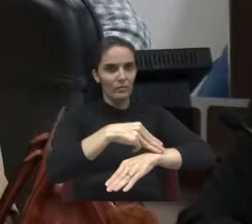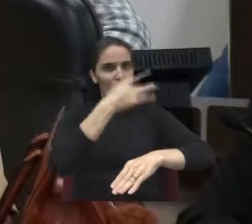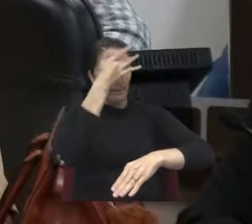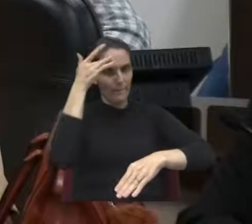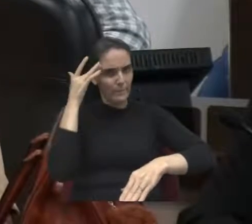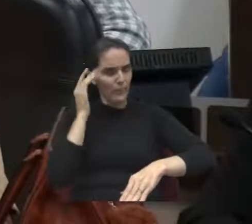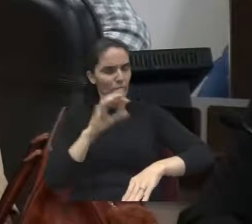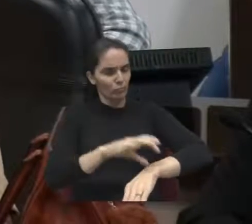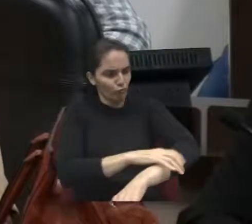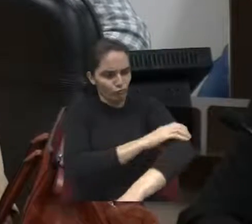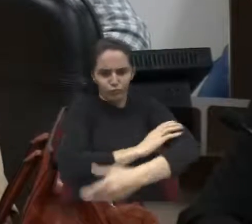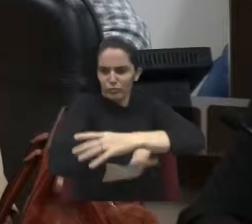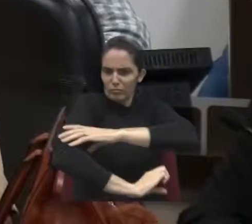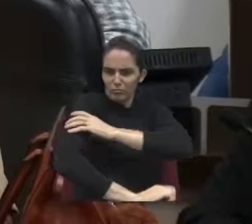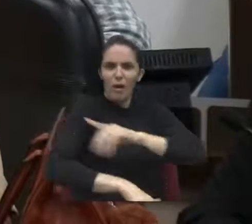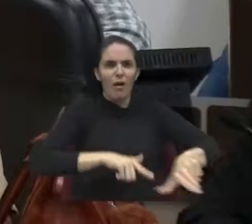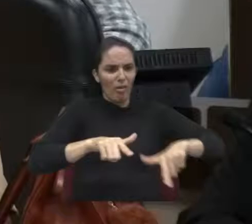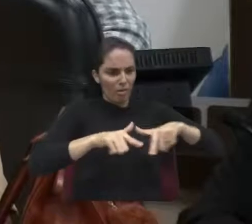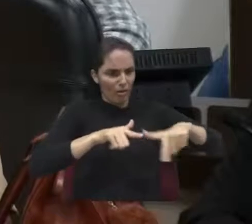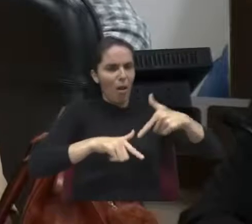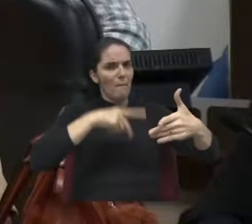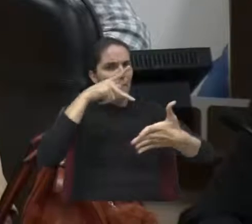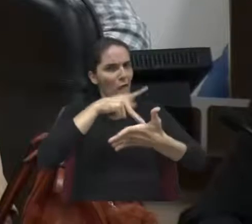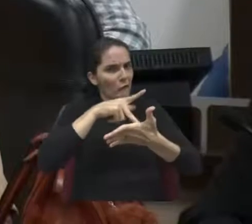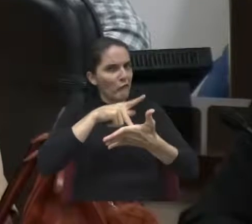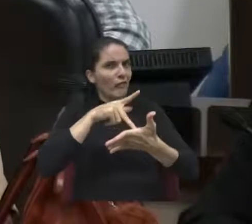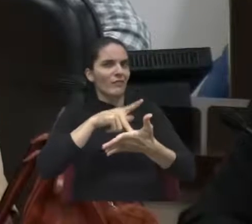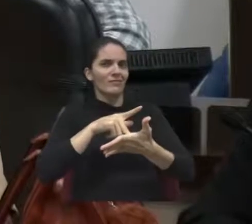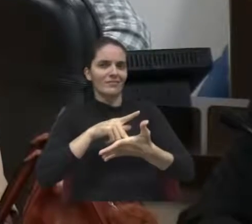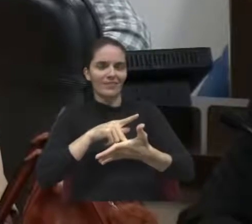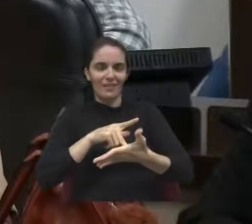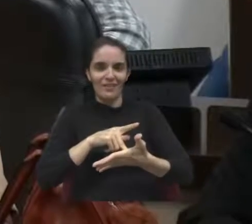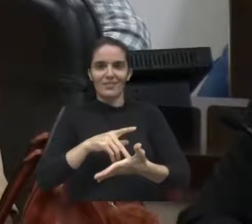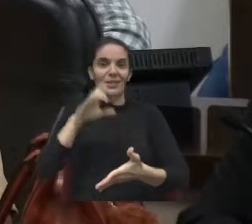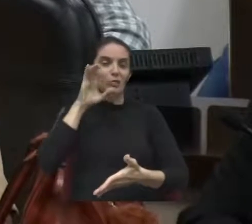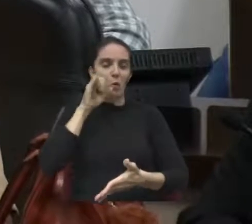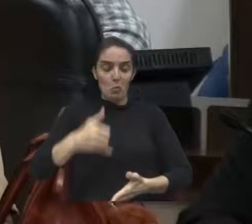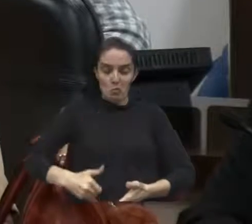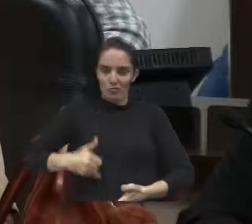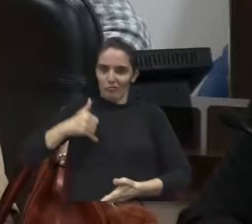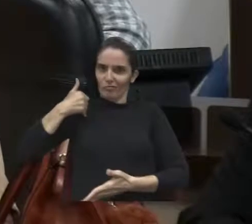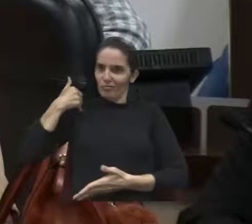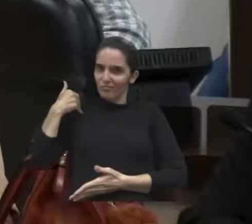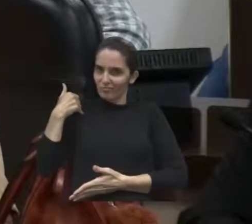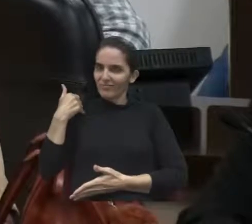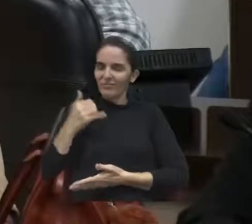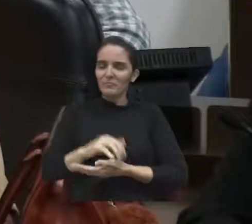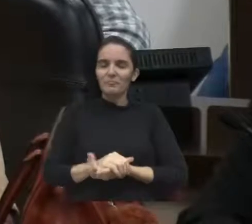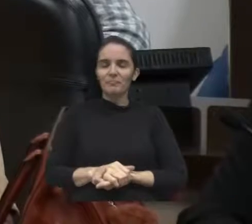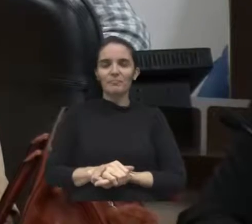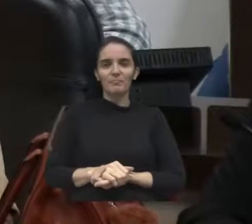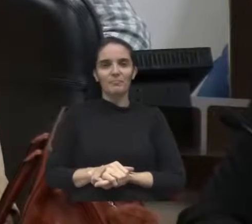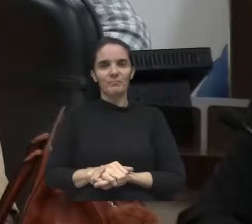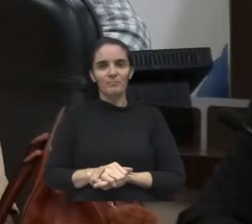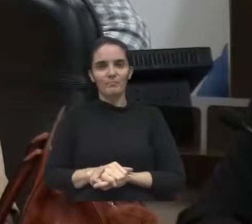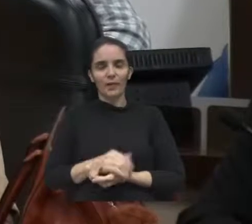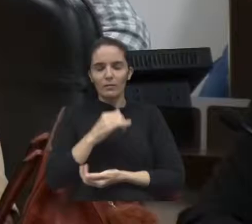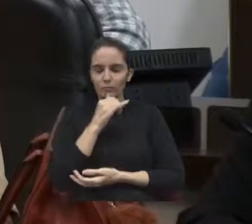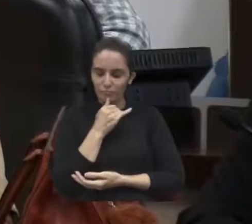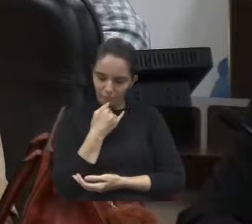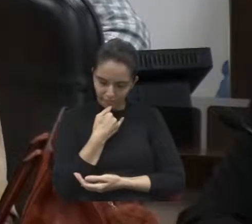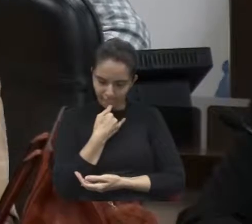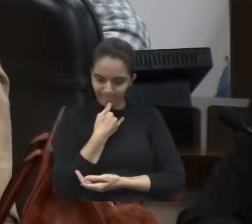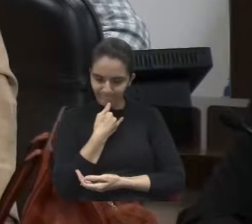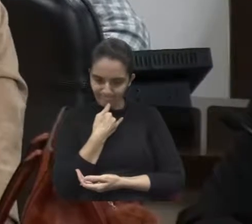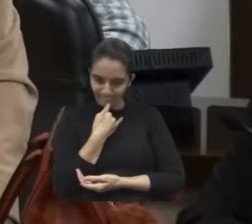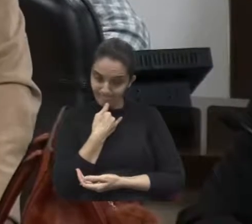e trabalha mesmo com gosto, e eu tenho o maior orgulho, e elas também têm. Então, eu fico, às vezes, triste,